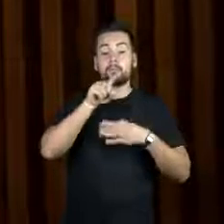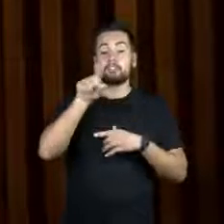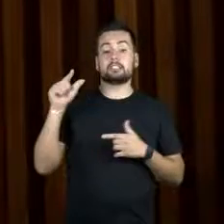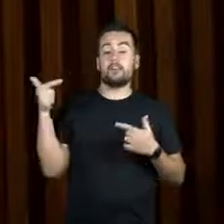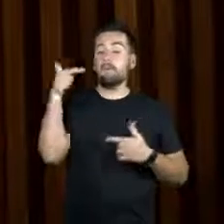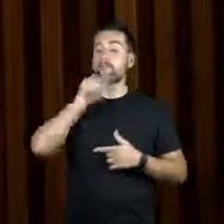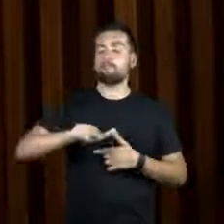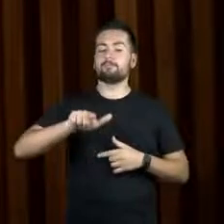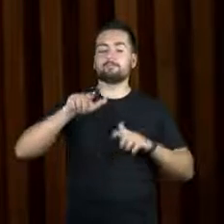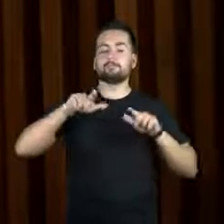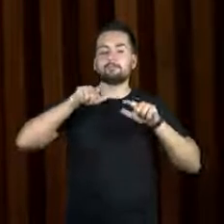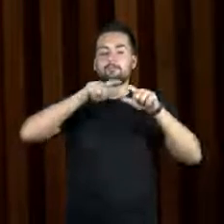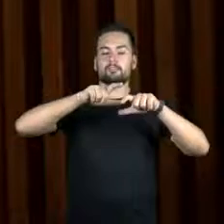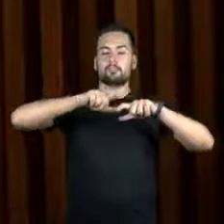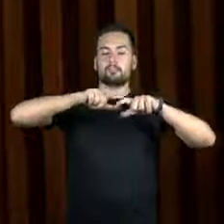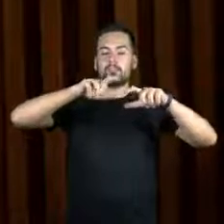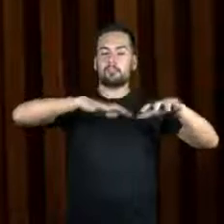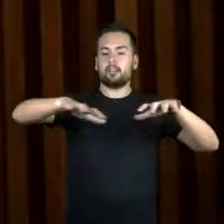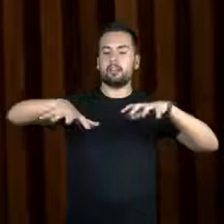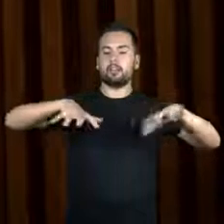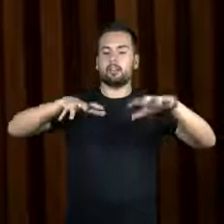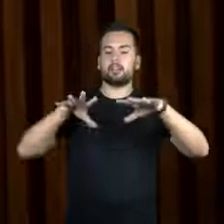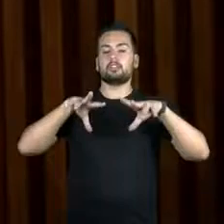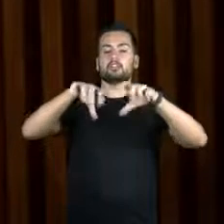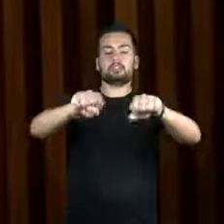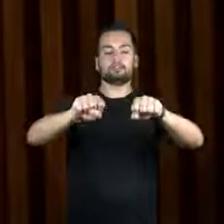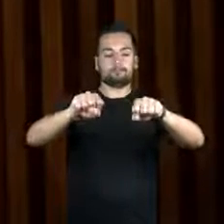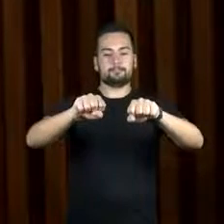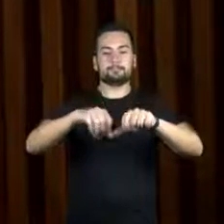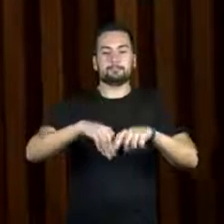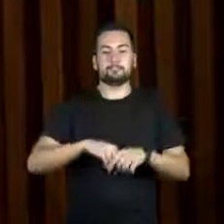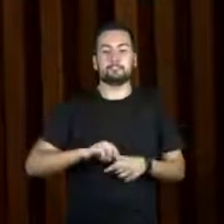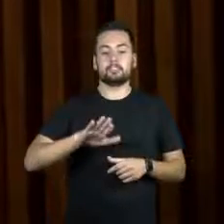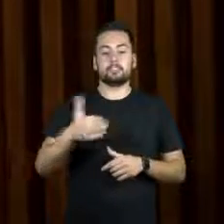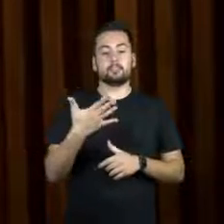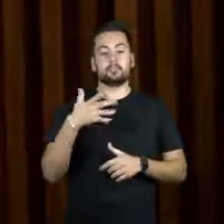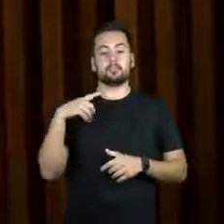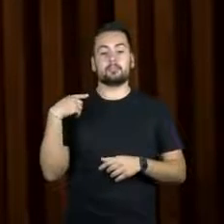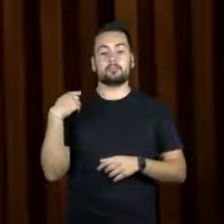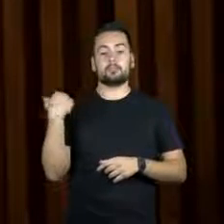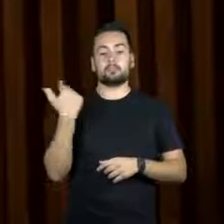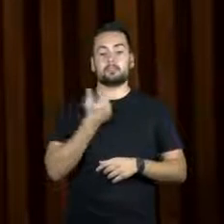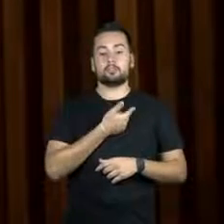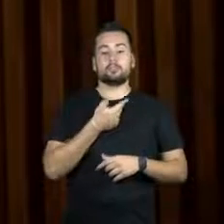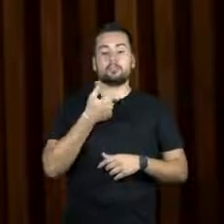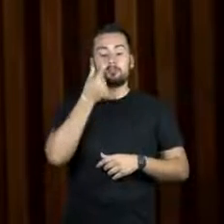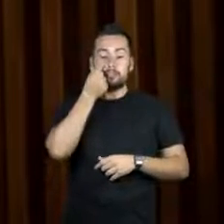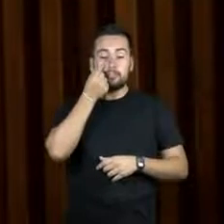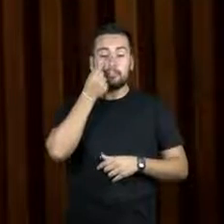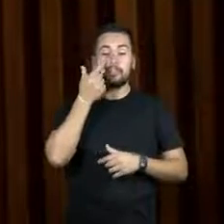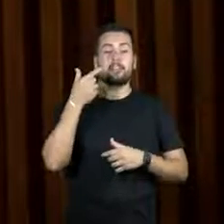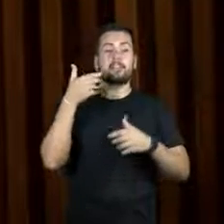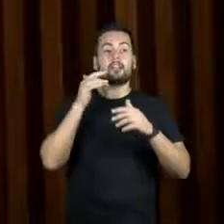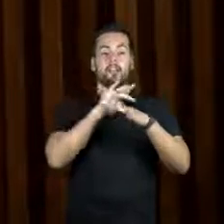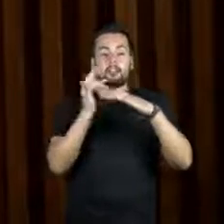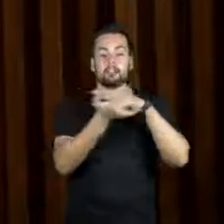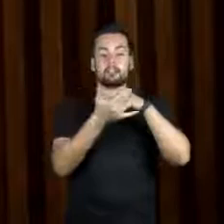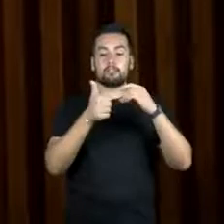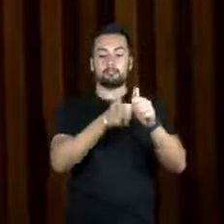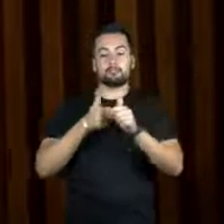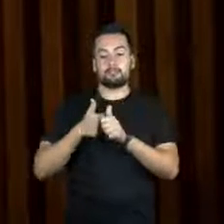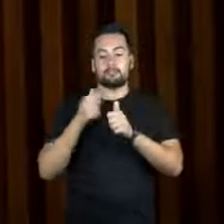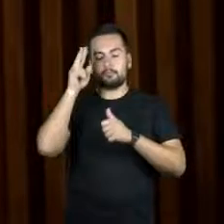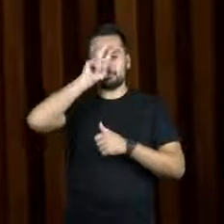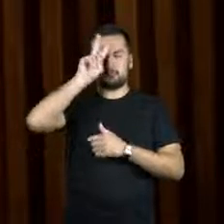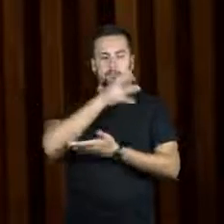diversas áreas abrangidas pelo sistema Confea-CREA. Para acompanhar a agenda de workshops, siga nossas redes sociais. Lembramos aos